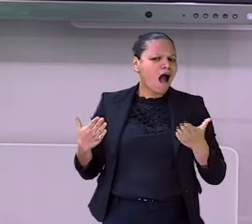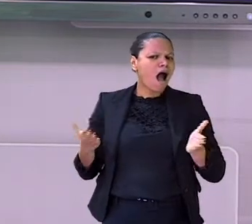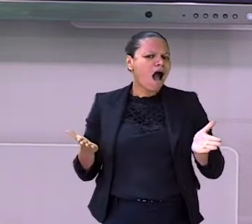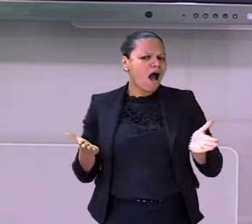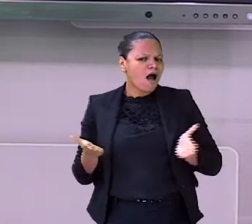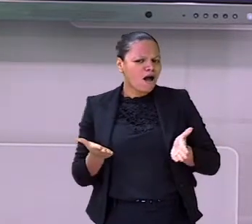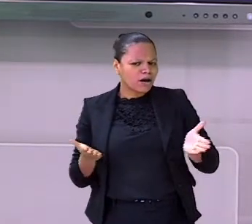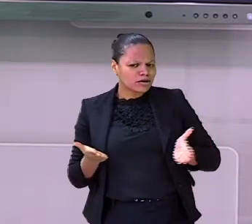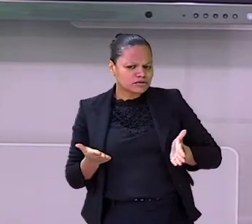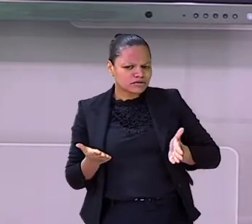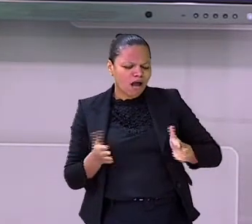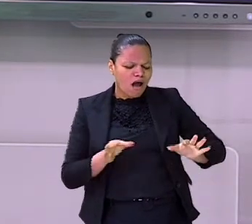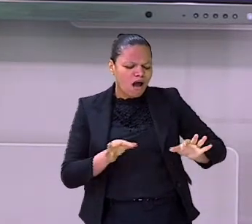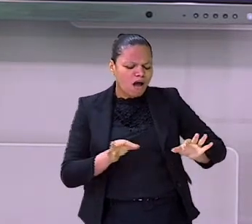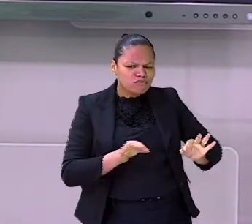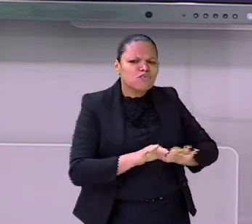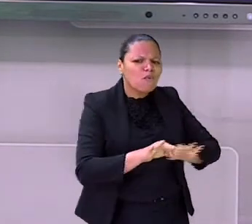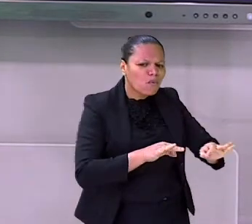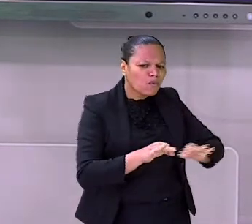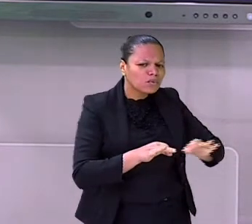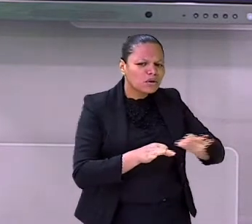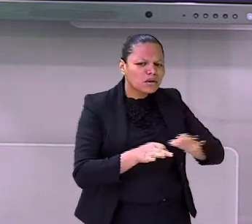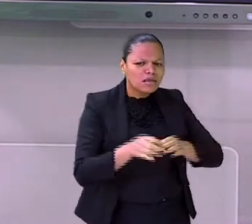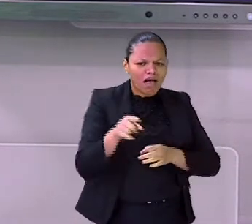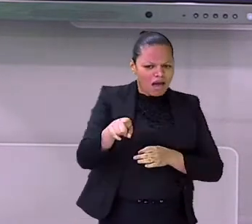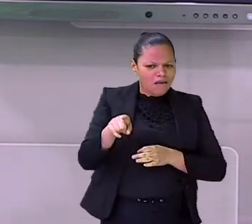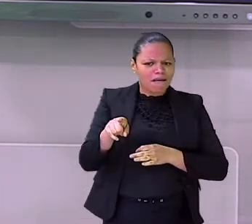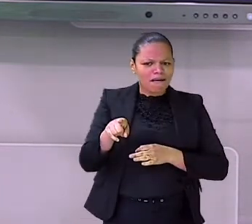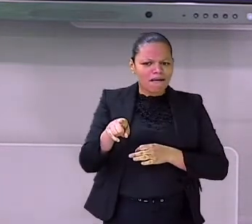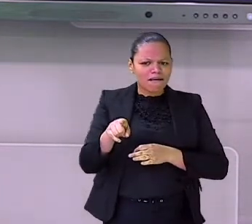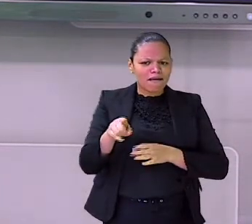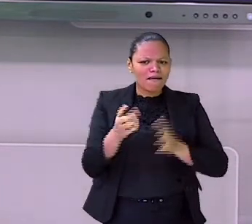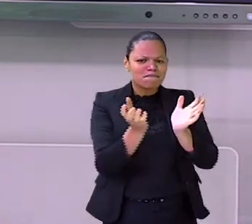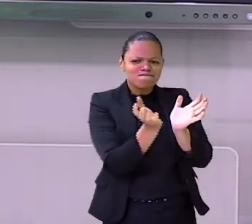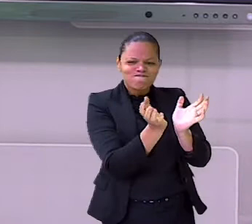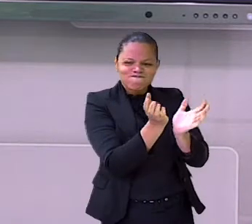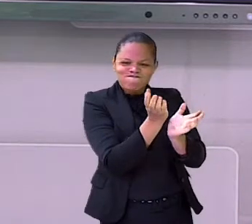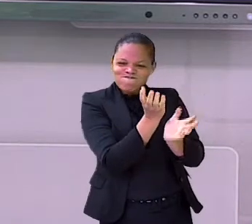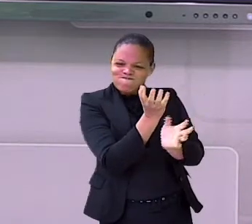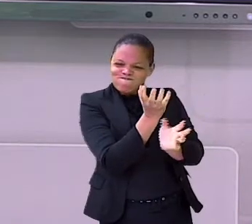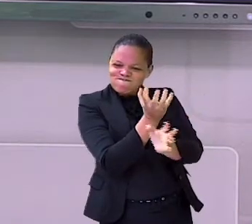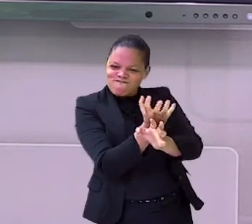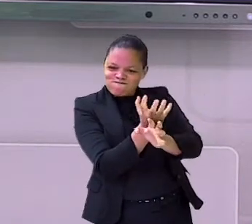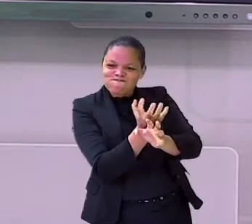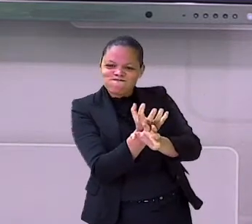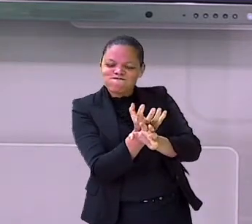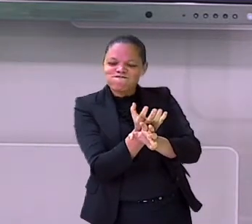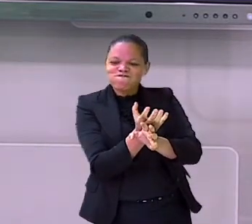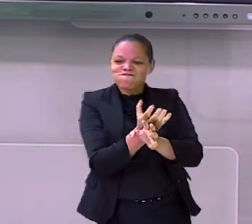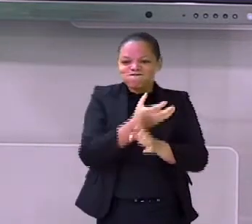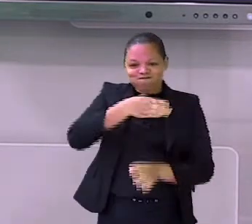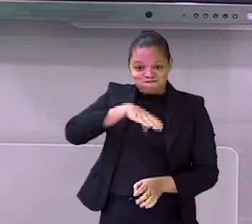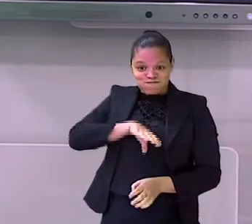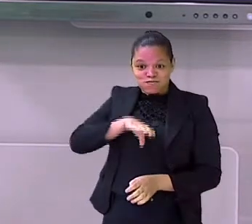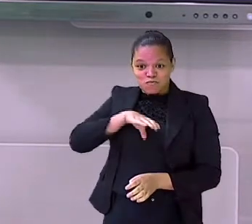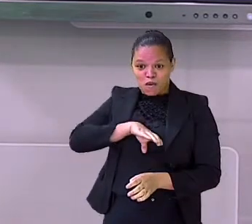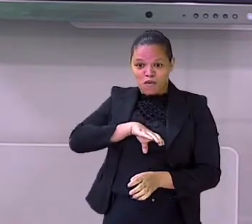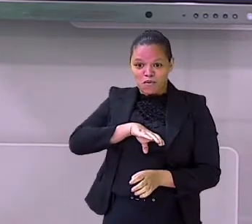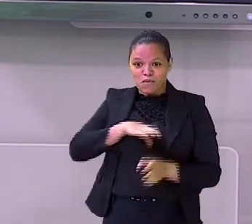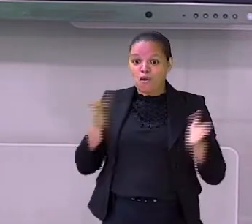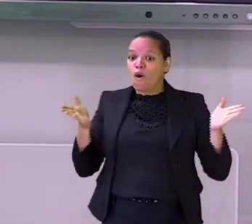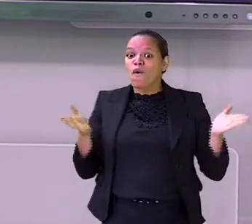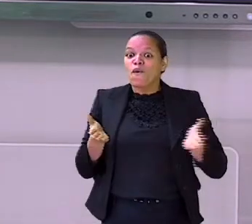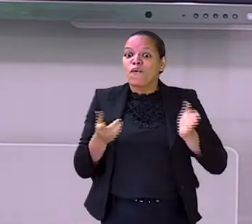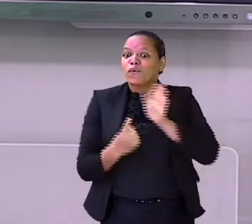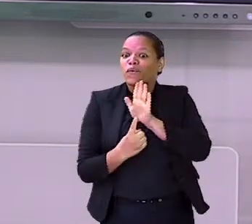para mais uma aula de língua portuguesa aqui com a professora Andressa? Então, hoje nós vamos falar, como vocês já podem ver aí, que